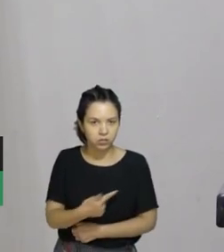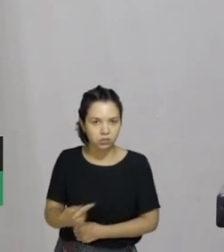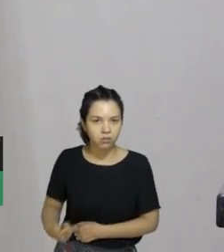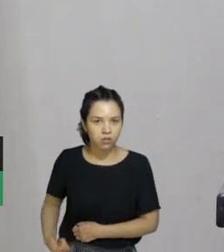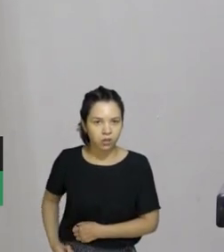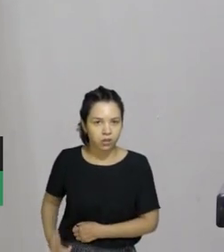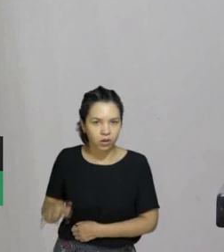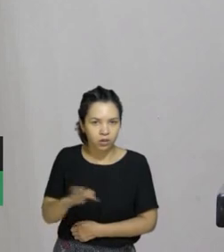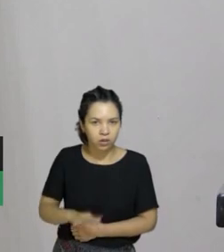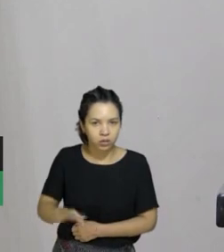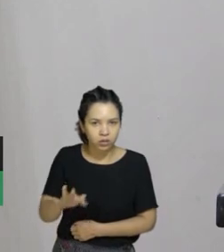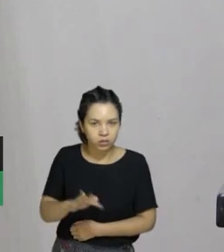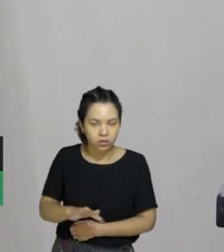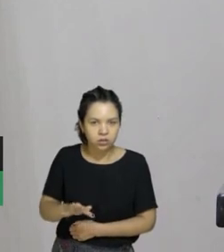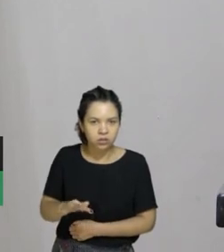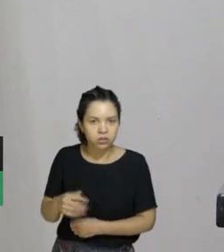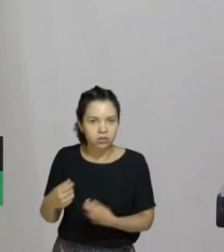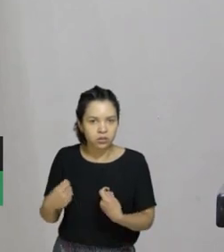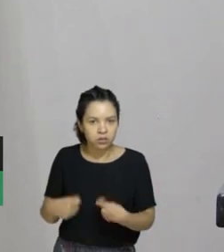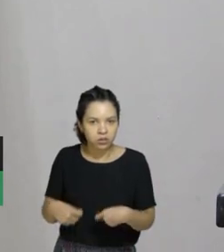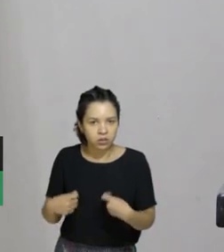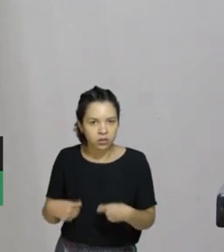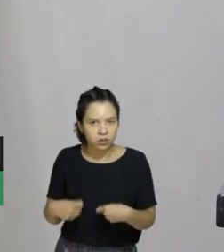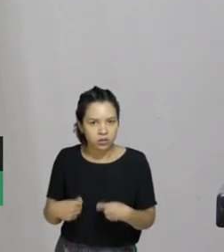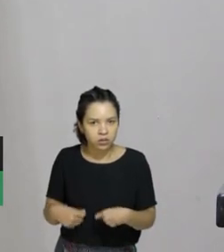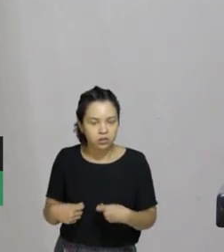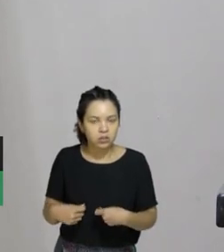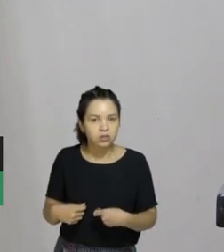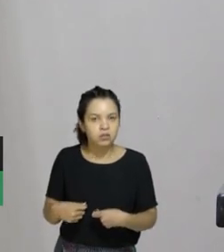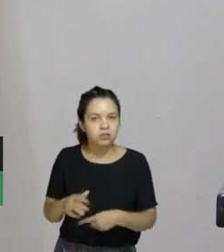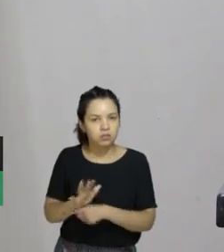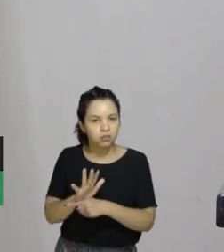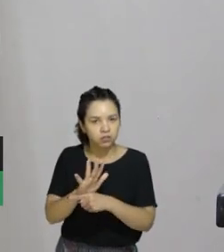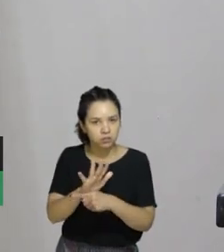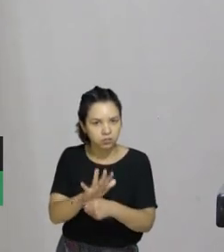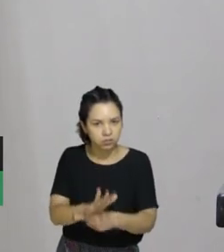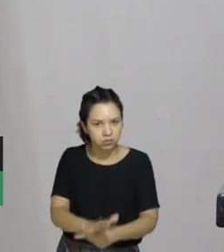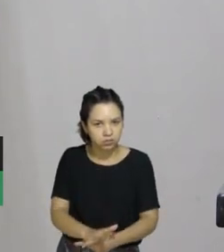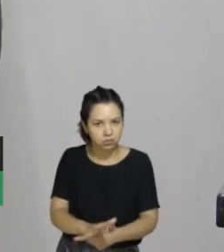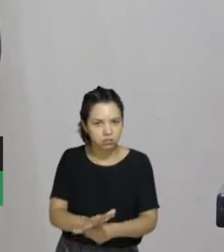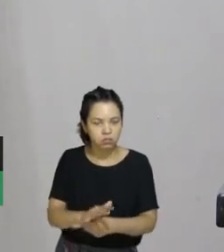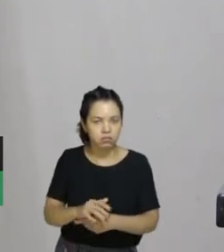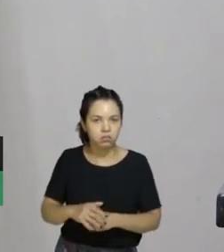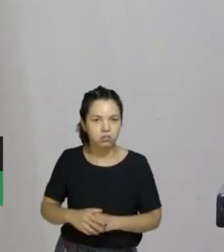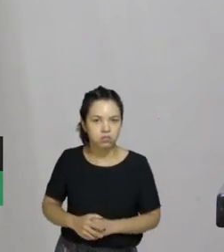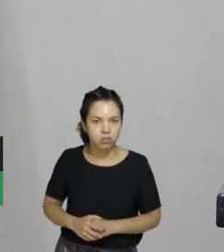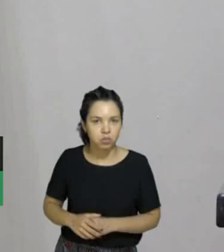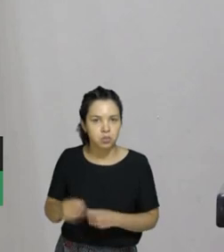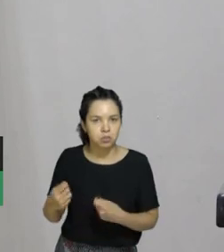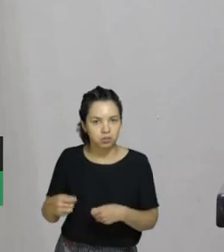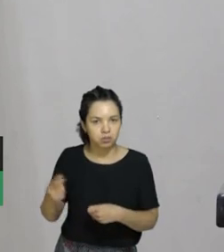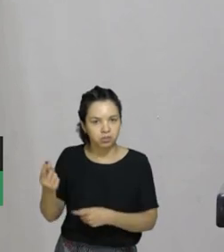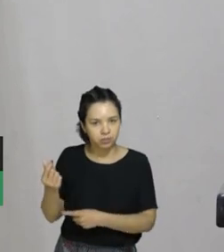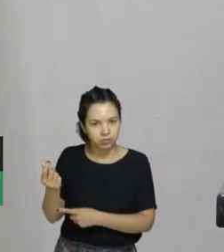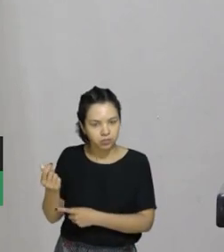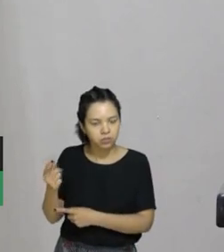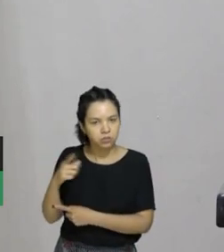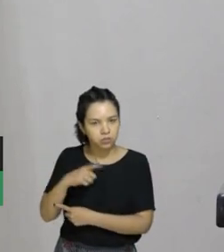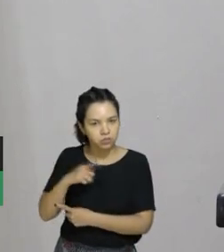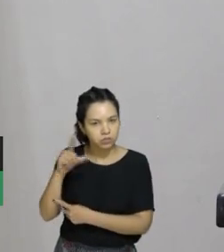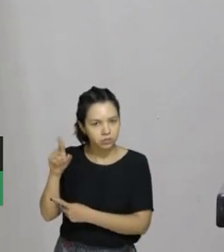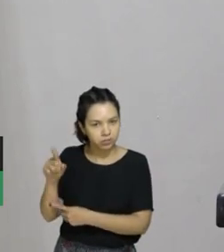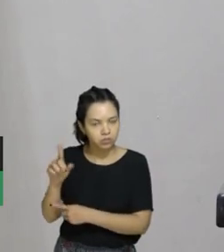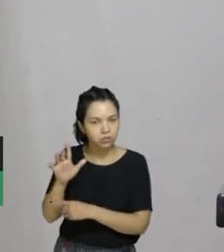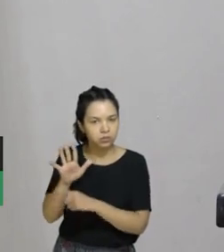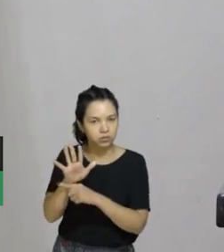como diz o bom manezinho, tem que se coçar, tem que mandar o recurso que está centralizado lá para as nossas cidades. Santa